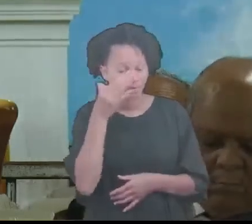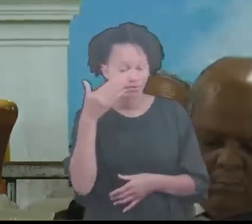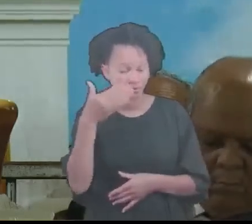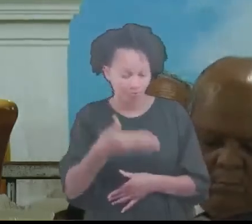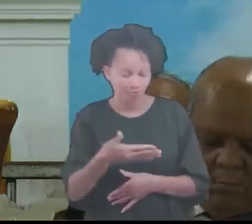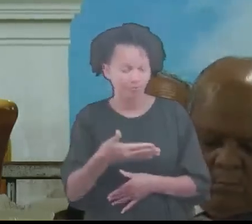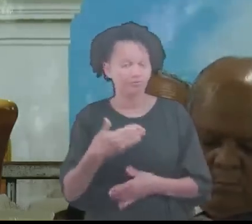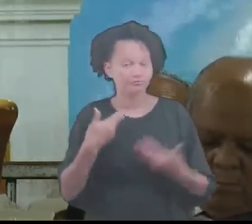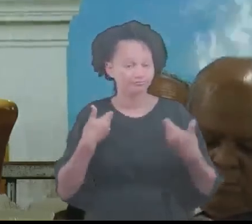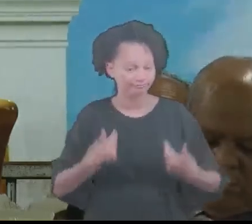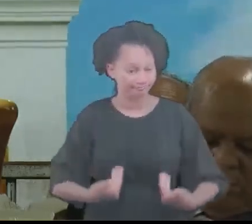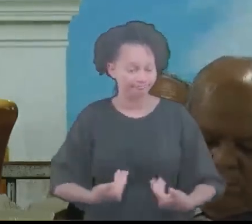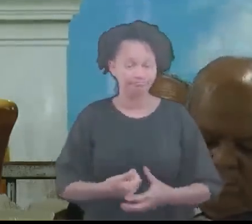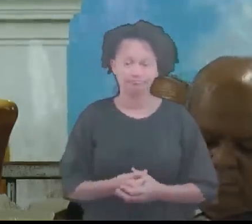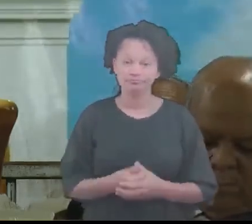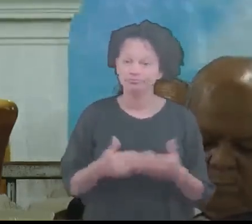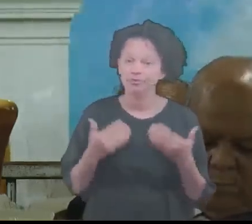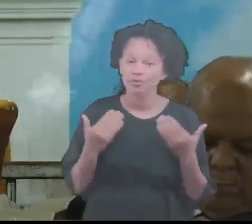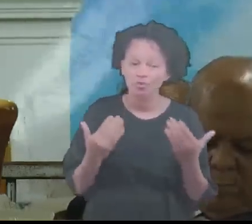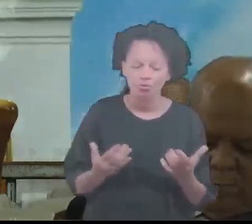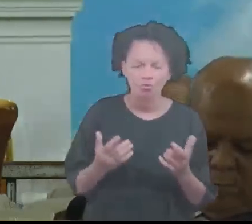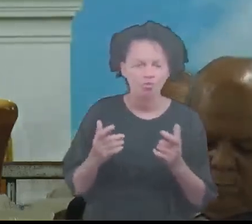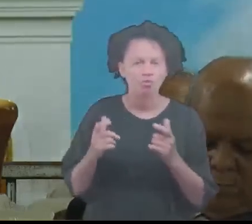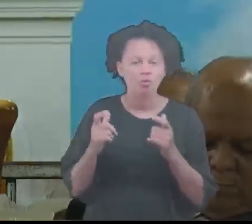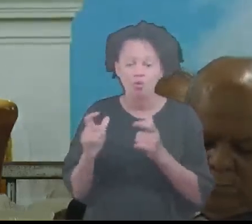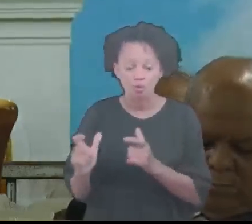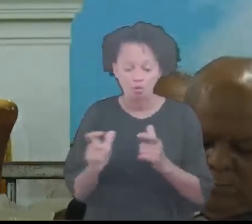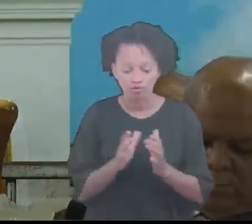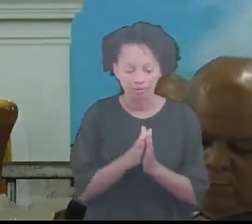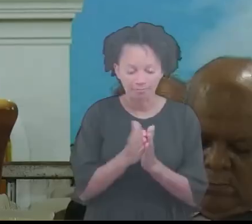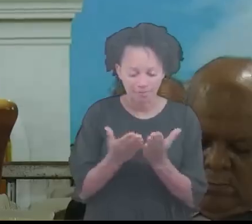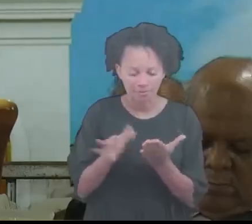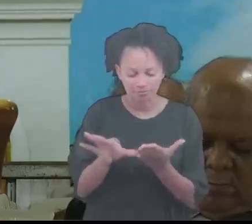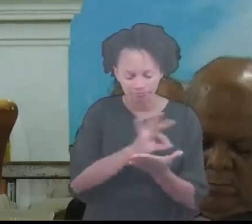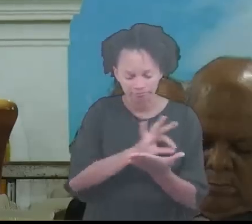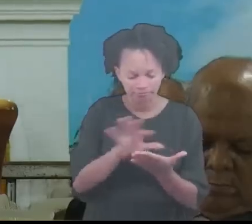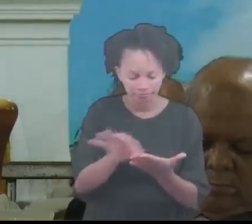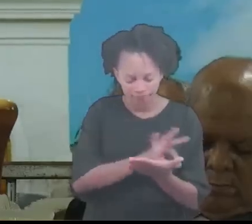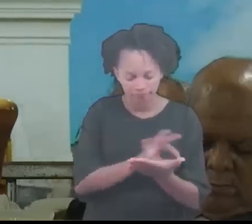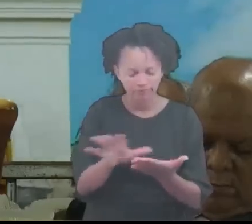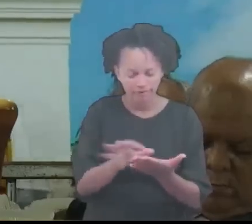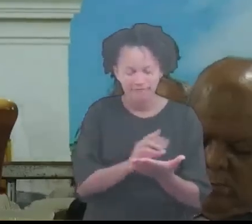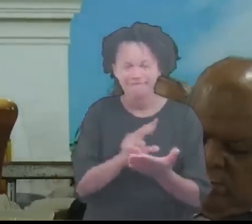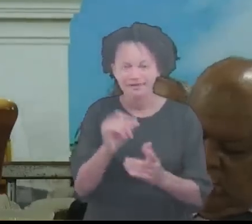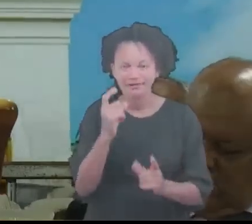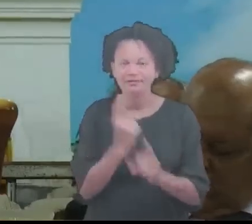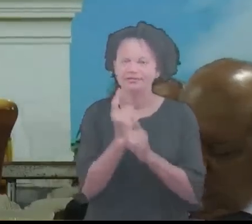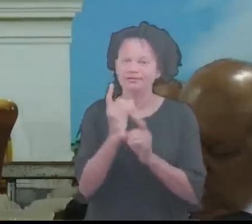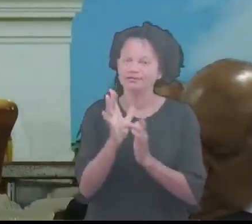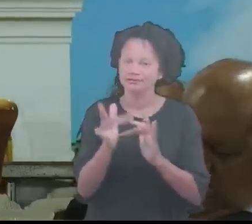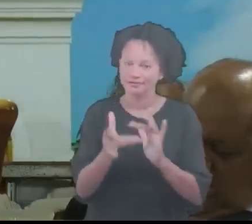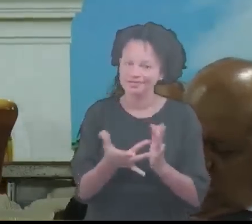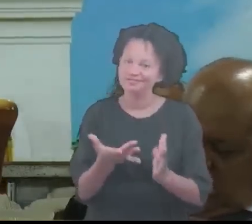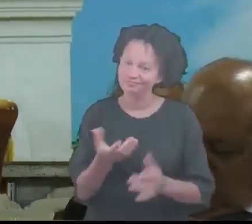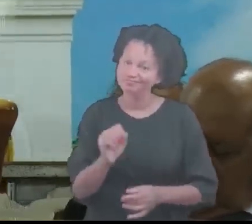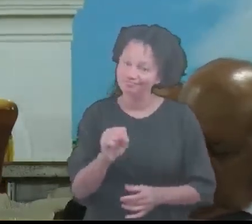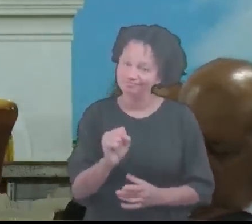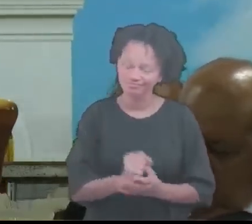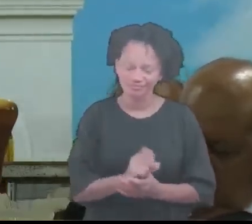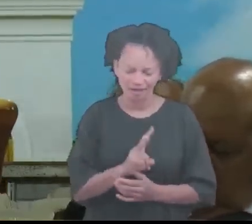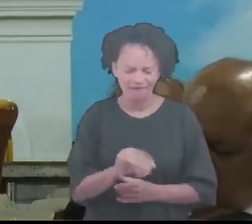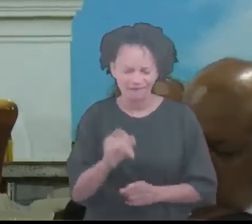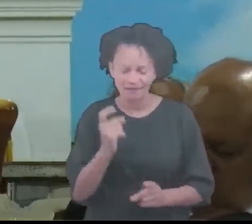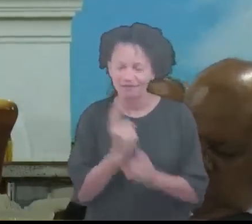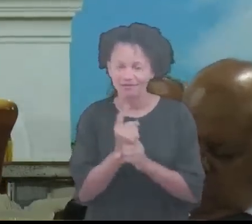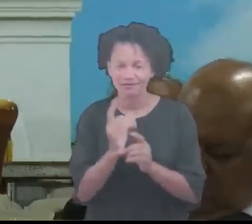de mim. Então, onde você abrir a Bíblia, você vai encontrar Jesus. Você vai